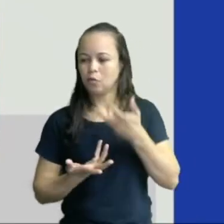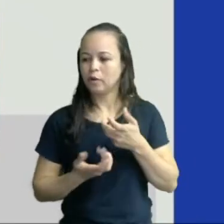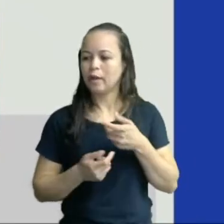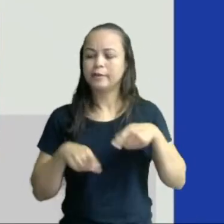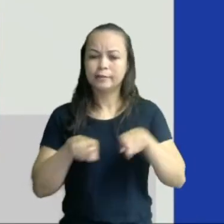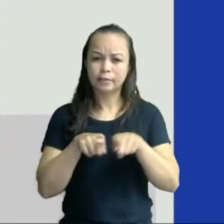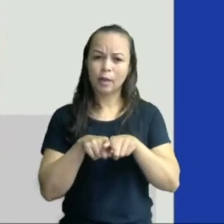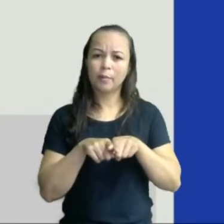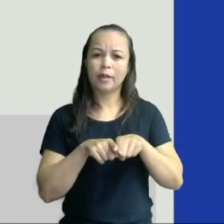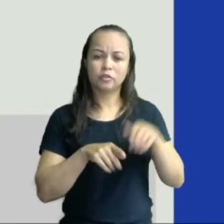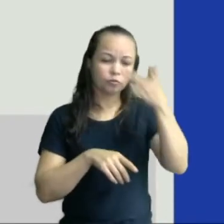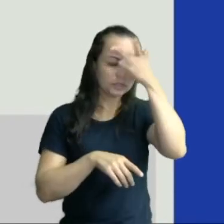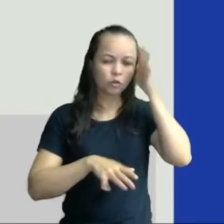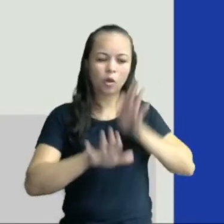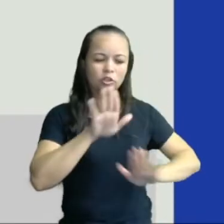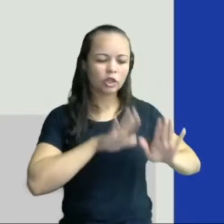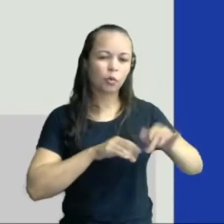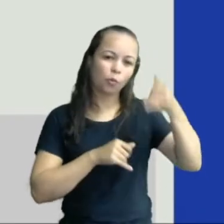certo?